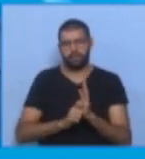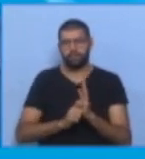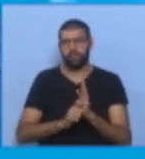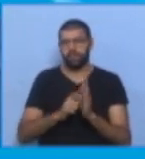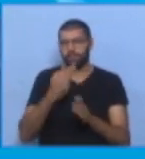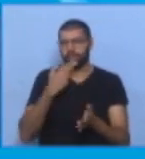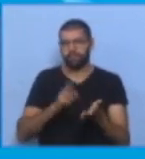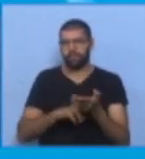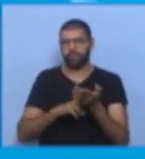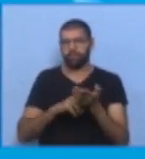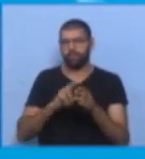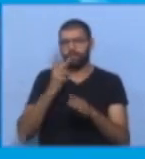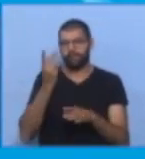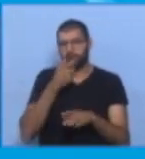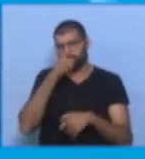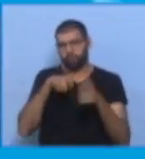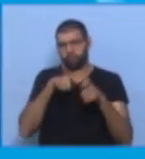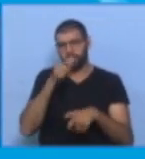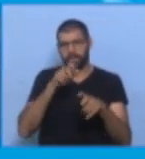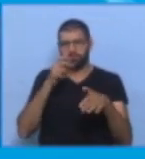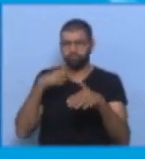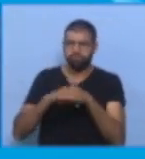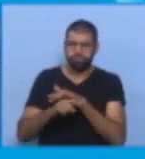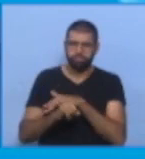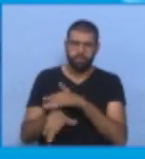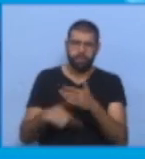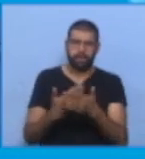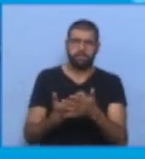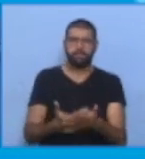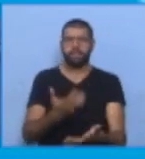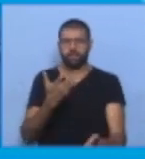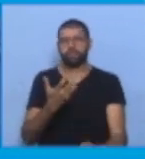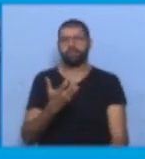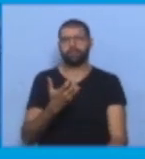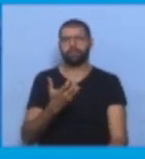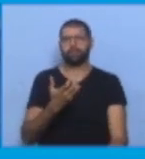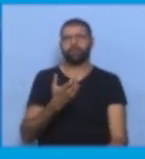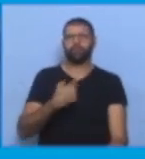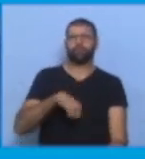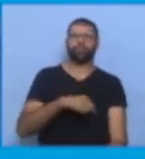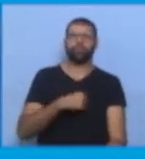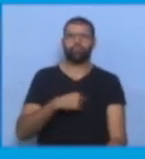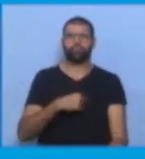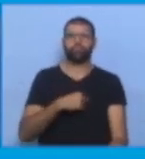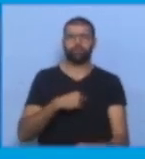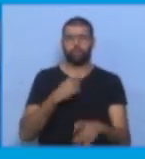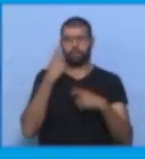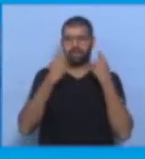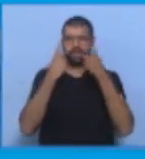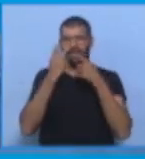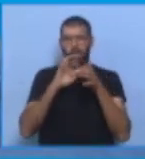aprofundar realidades da vida humana às quais nós não chegamos através do